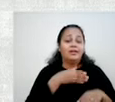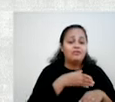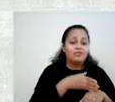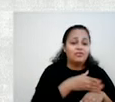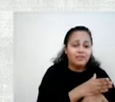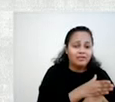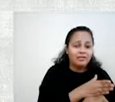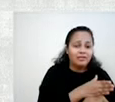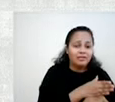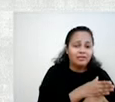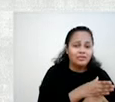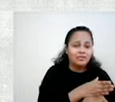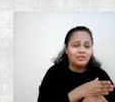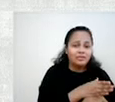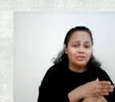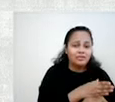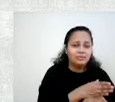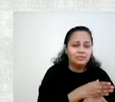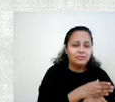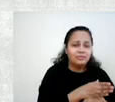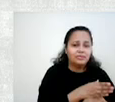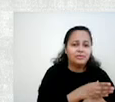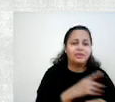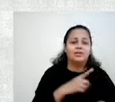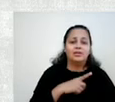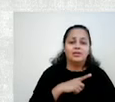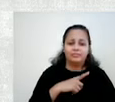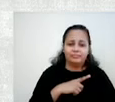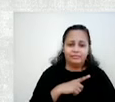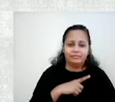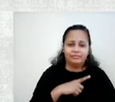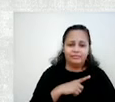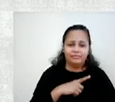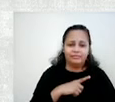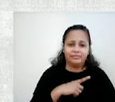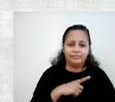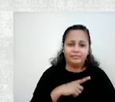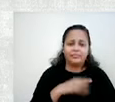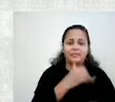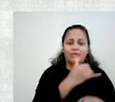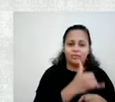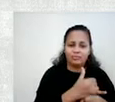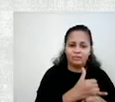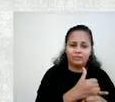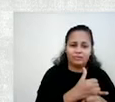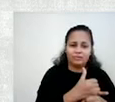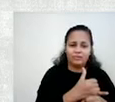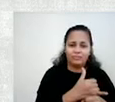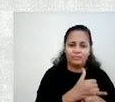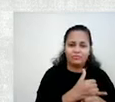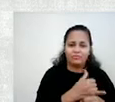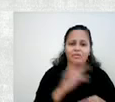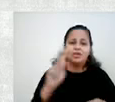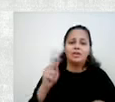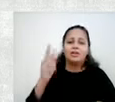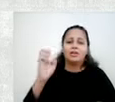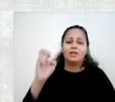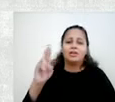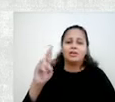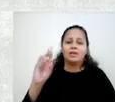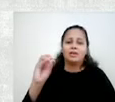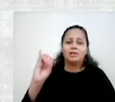pelos francos, Saladino, né, sultão do Egito e da Síria, é celebrado como um herói que